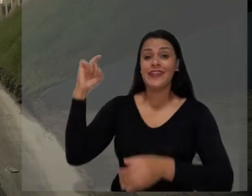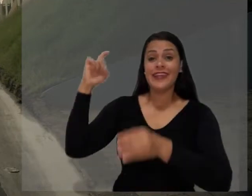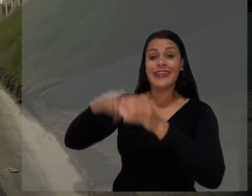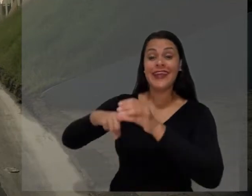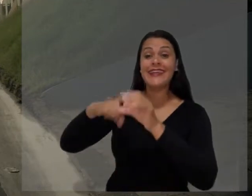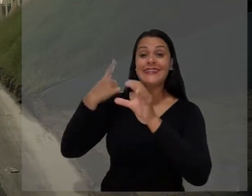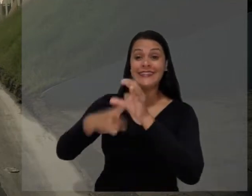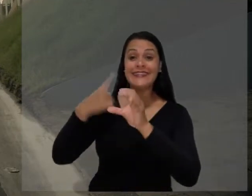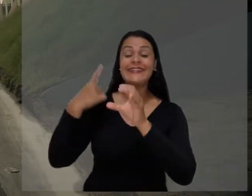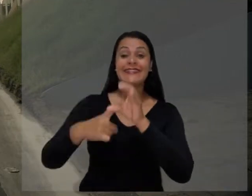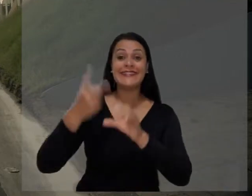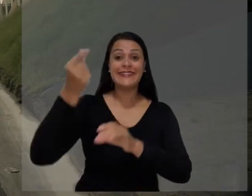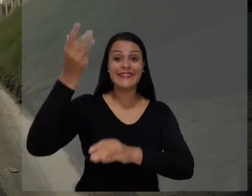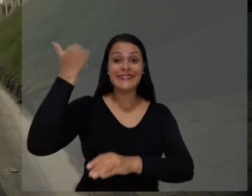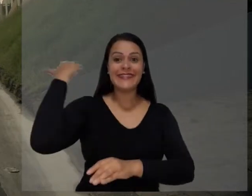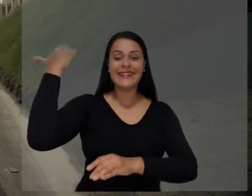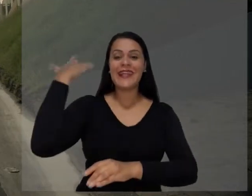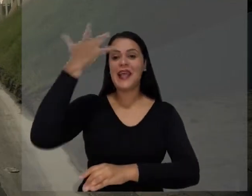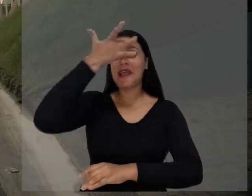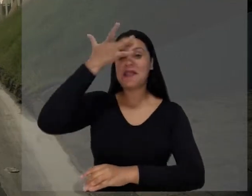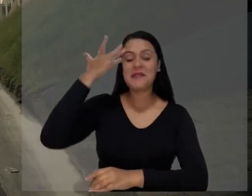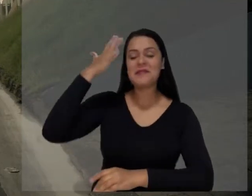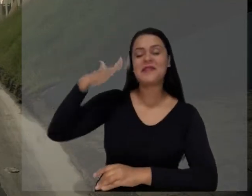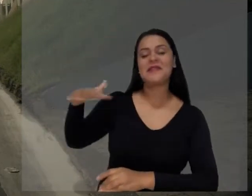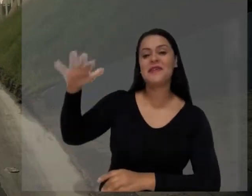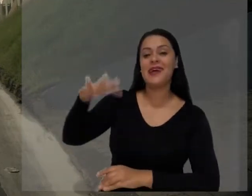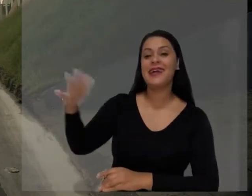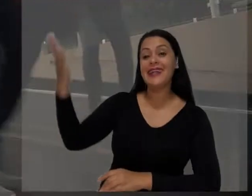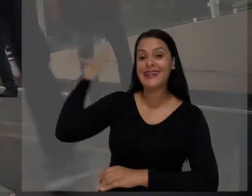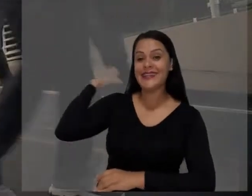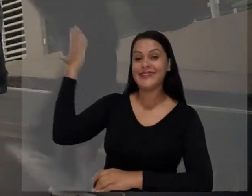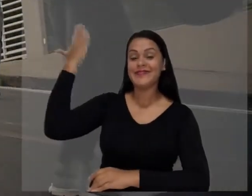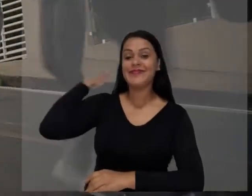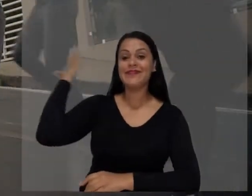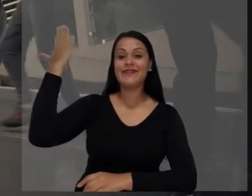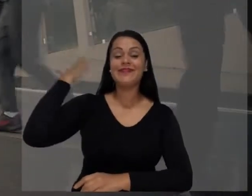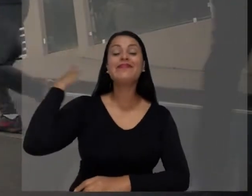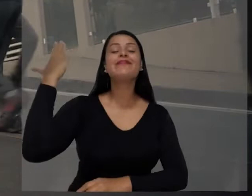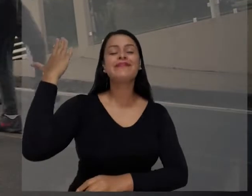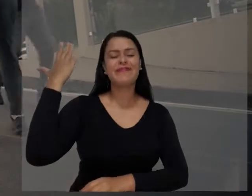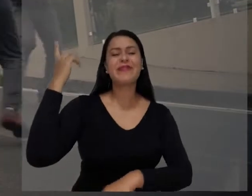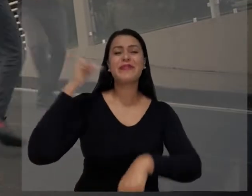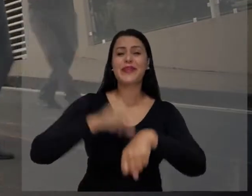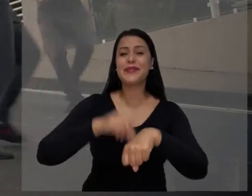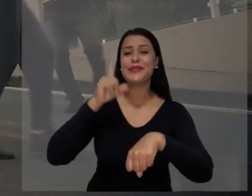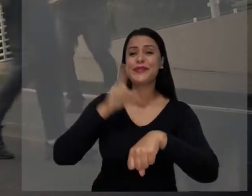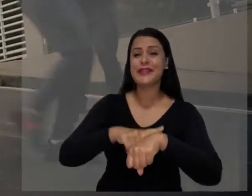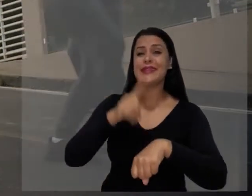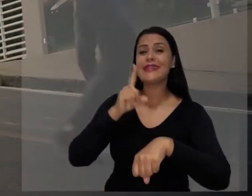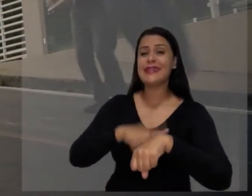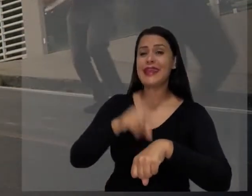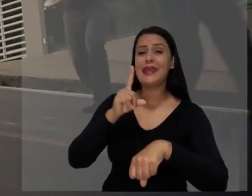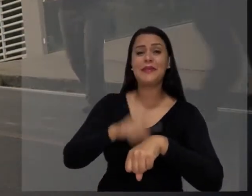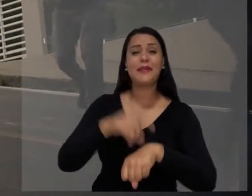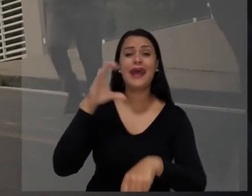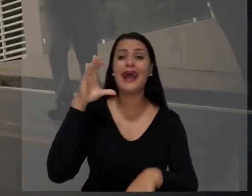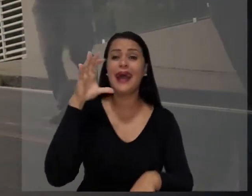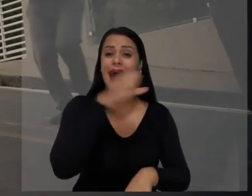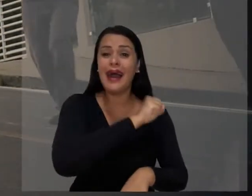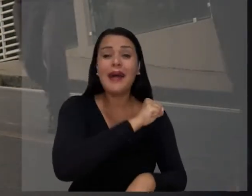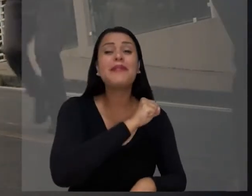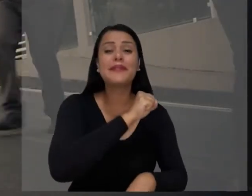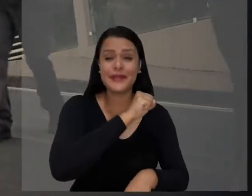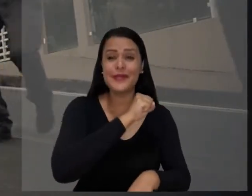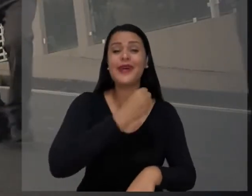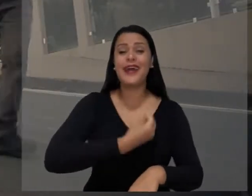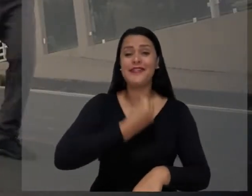voltar para rever a gente do meu lugar. Mas o tempo corre bem mais que a gente.